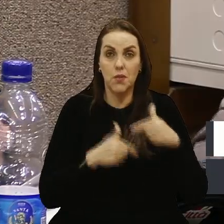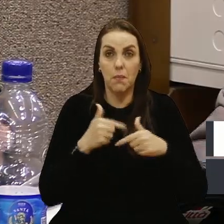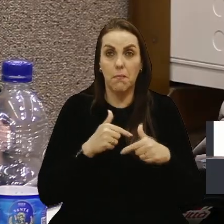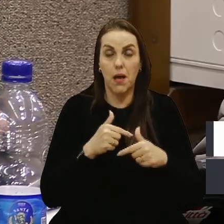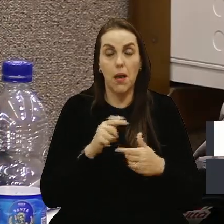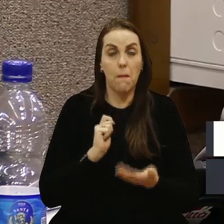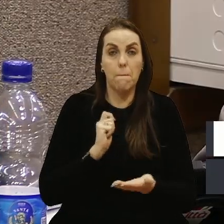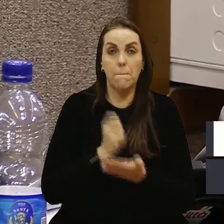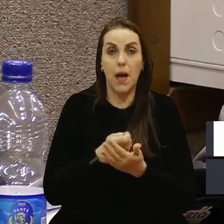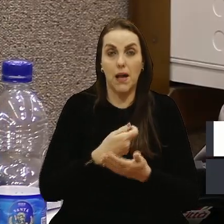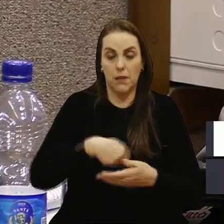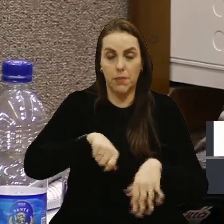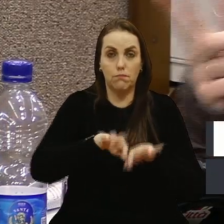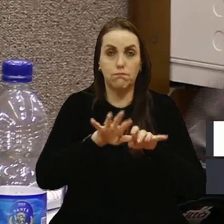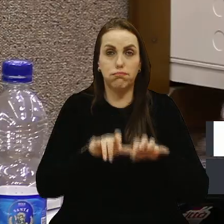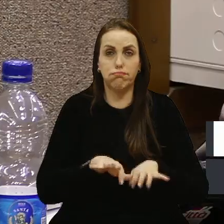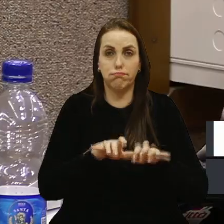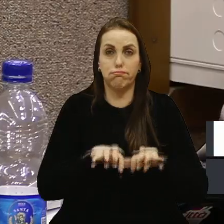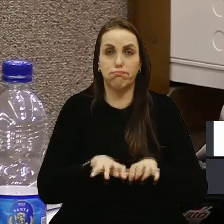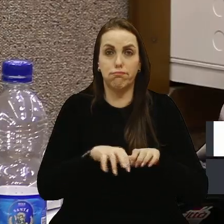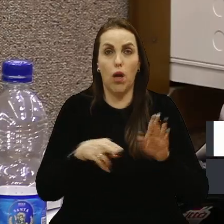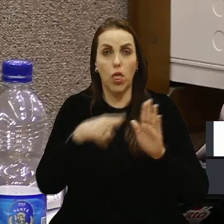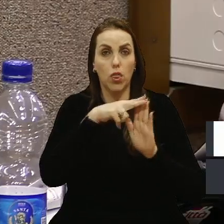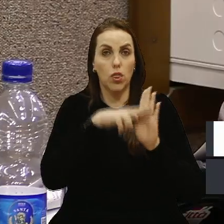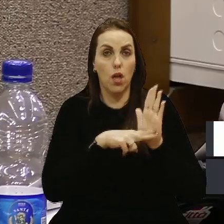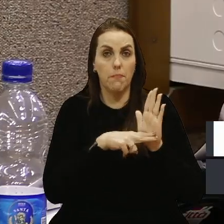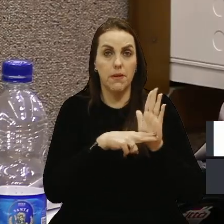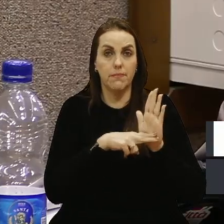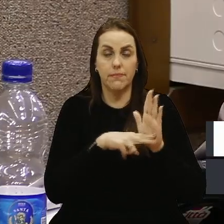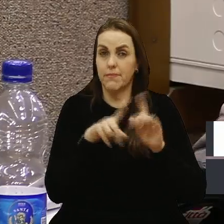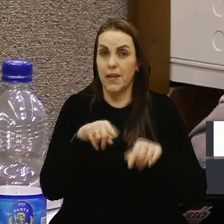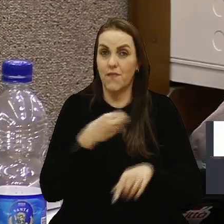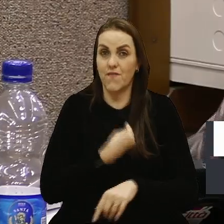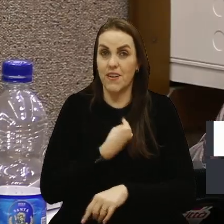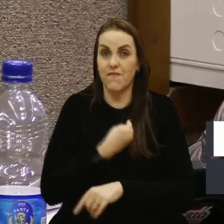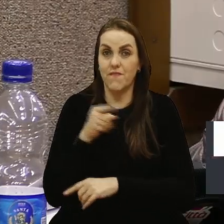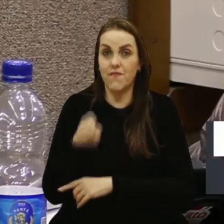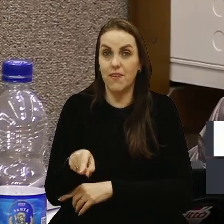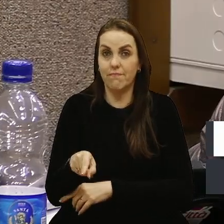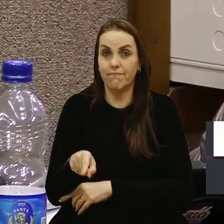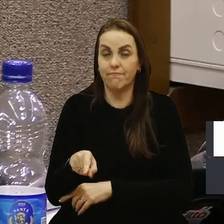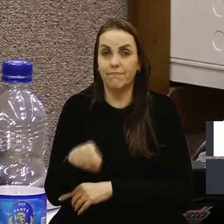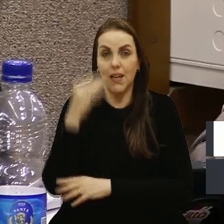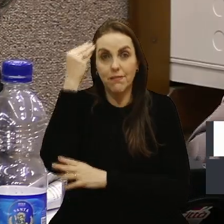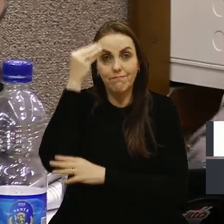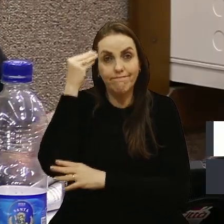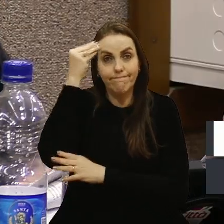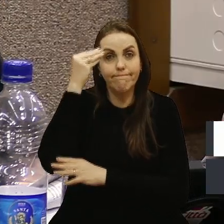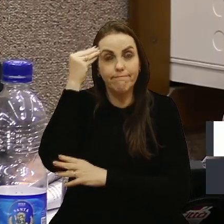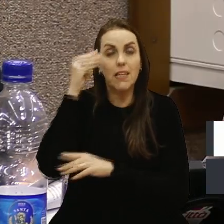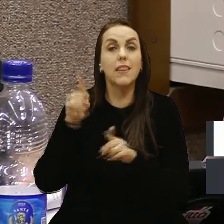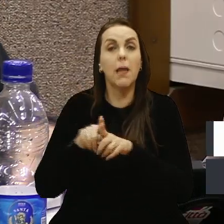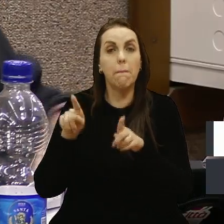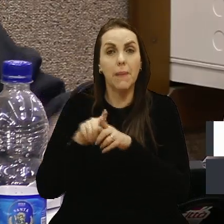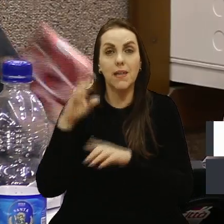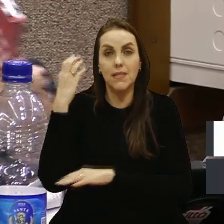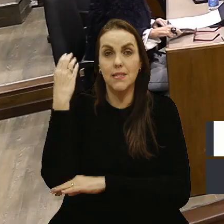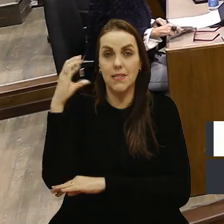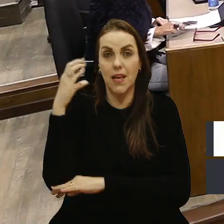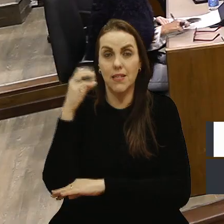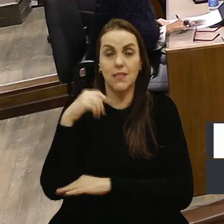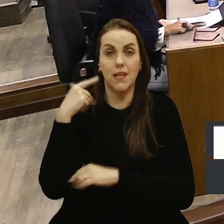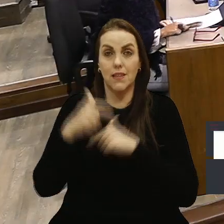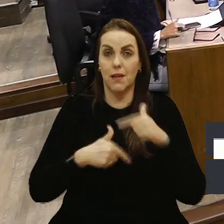para escrever no papel o que a norma diz. Agora, o empirismo também é ciência, e os trabalhadores precisam ser ouvidos. Tá. Parabéns,